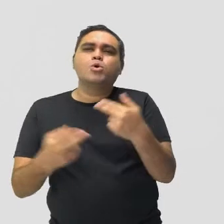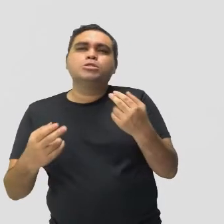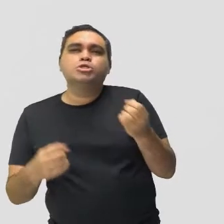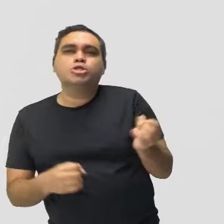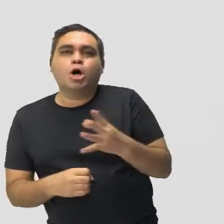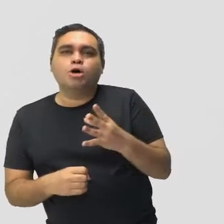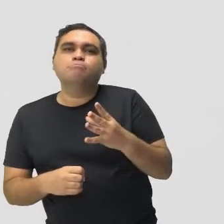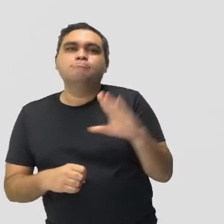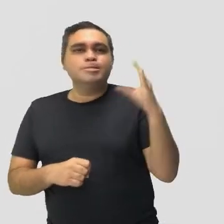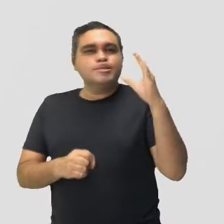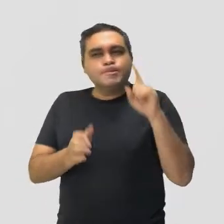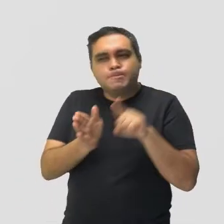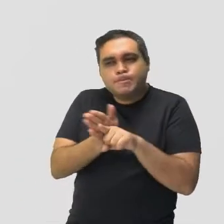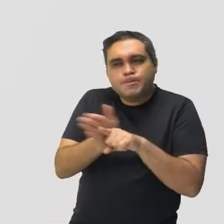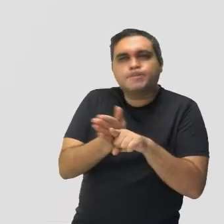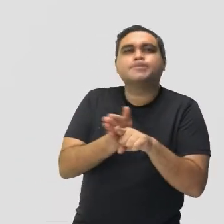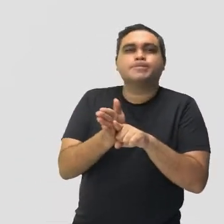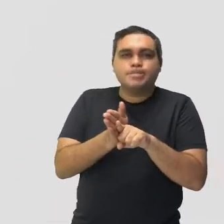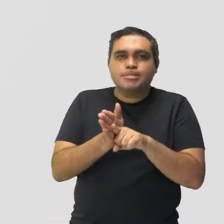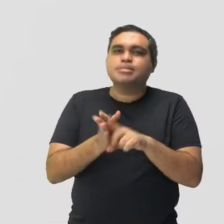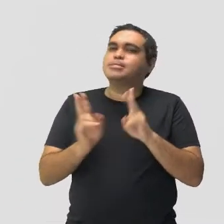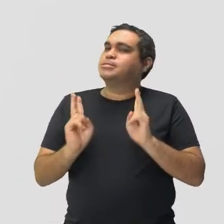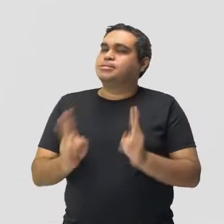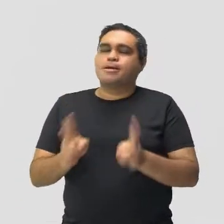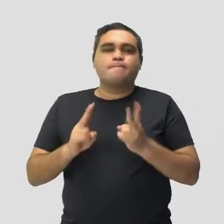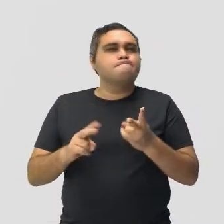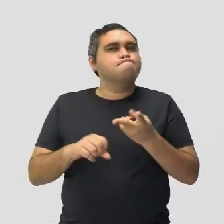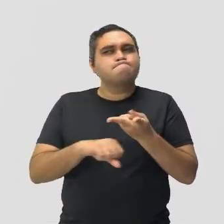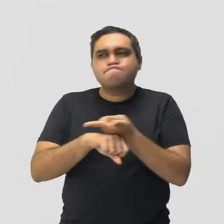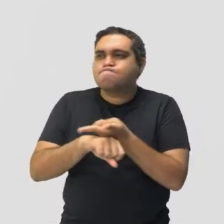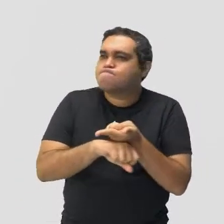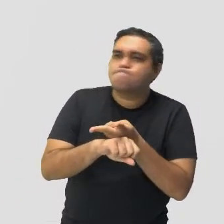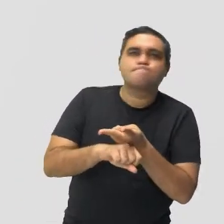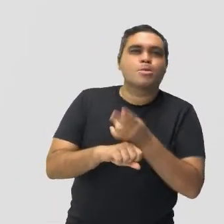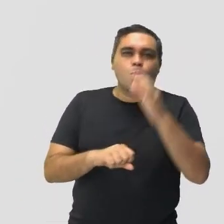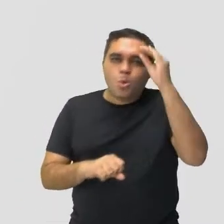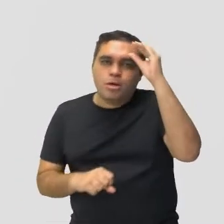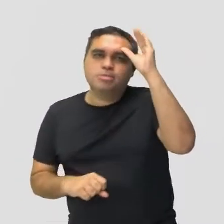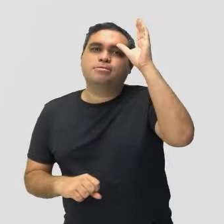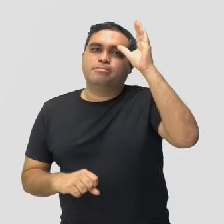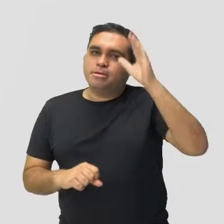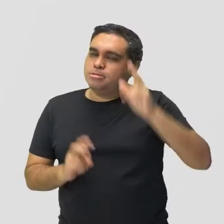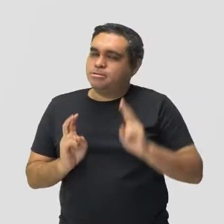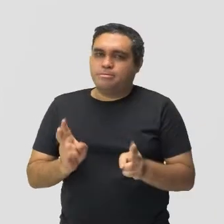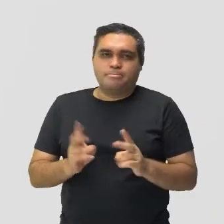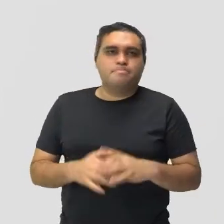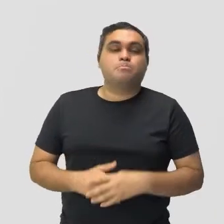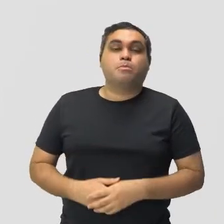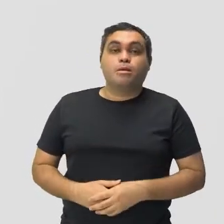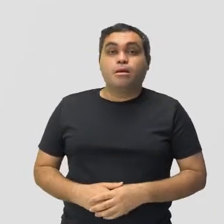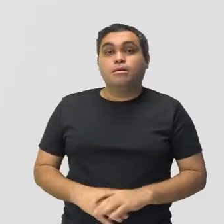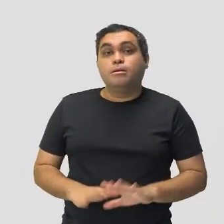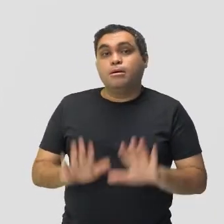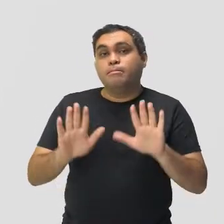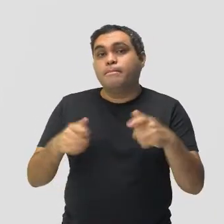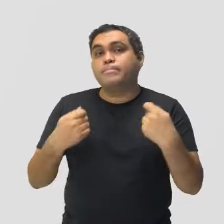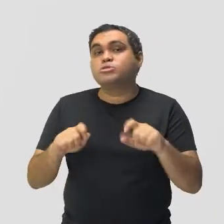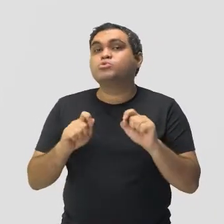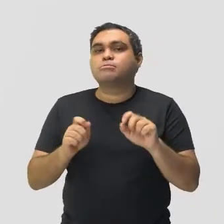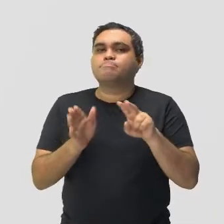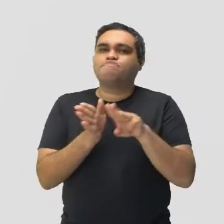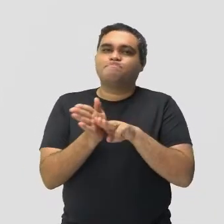está sempre em busca de produção de conhecimento. Não é isso? Mas para isso ela precisa de